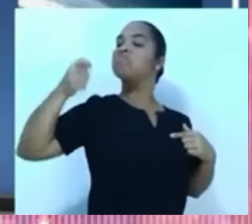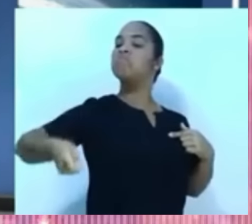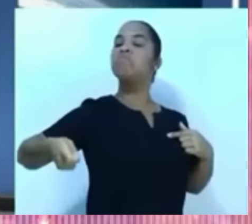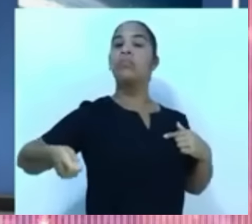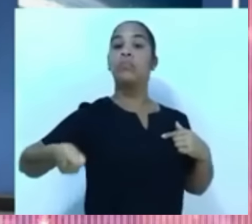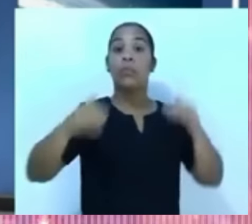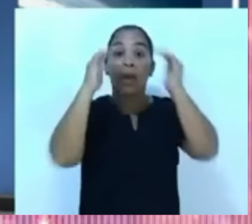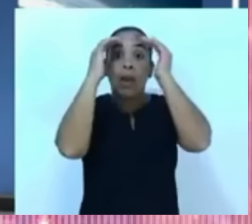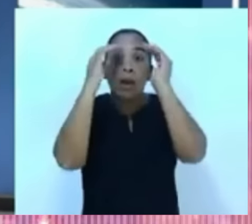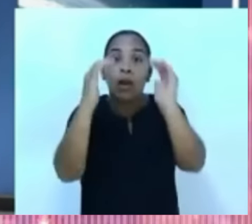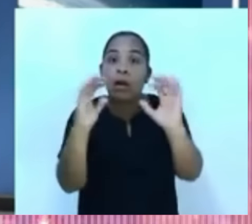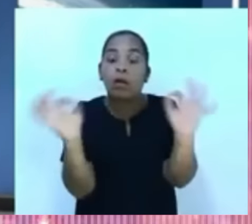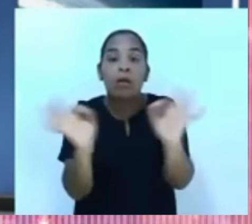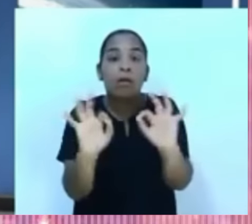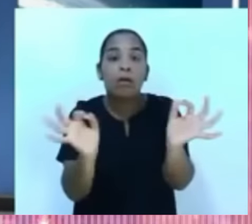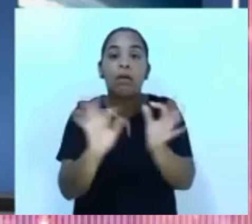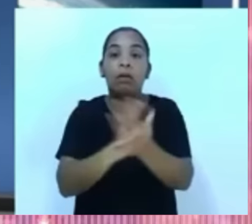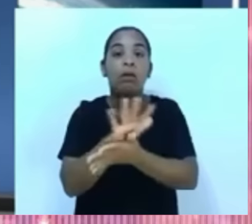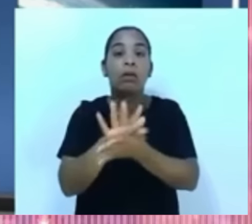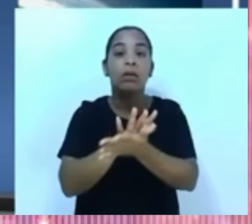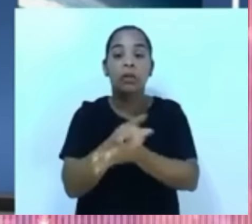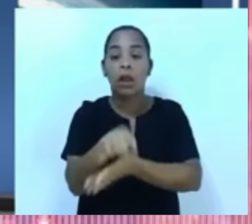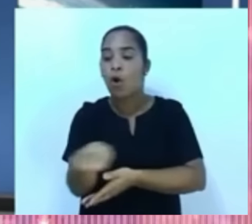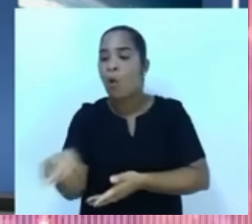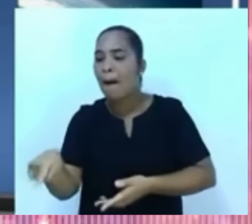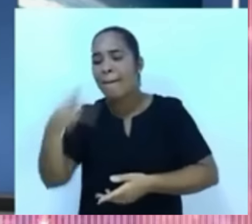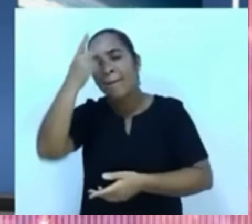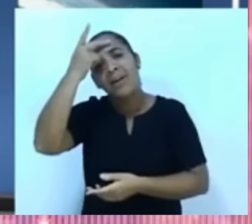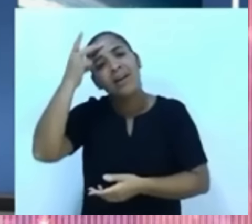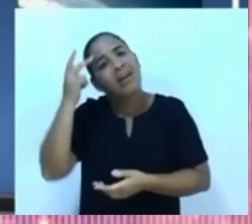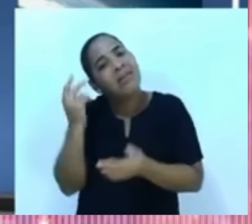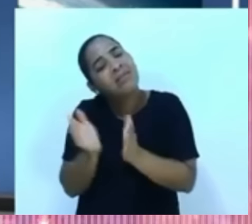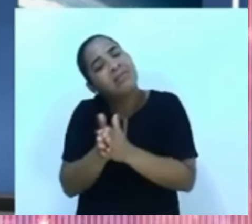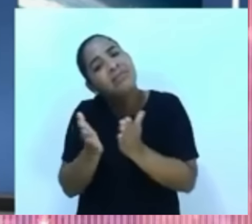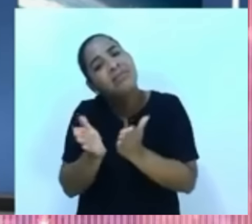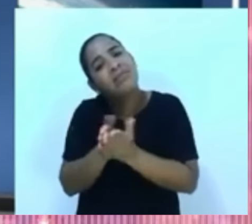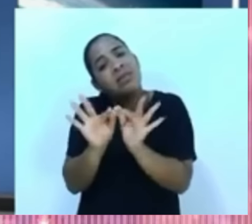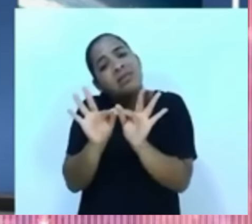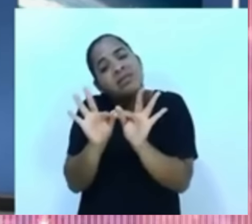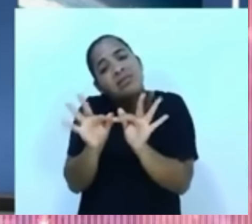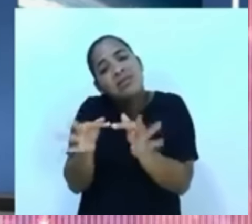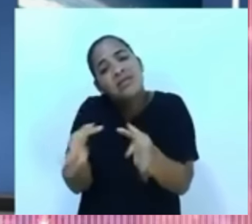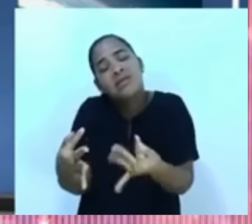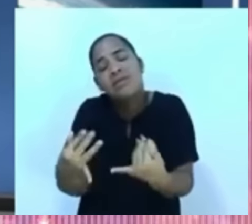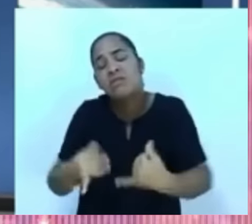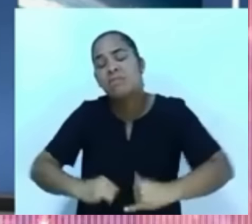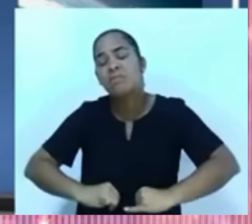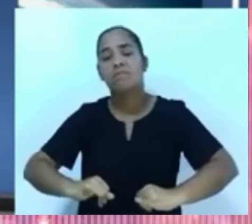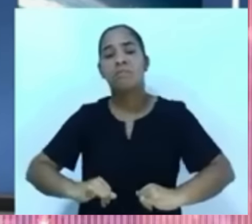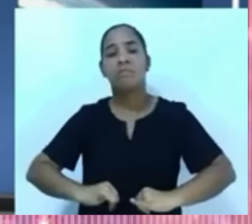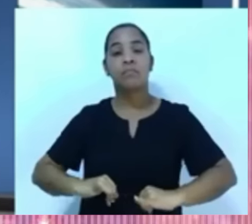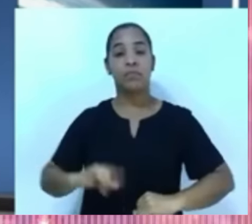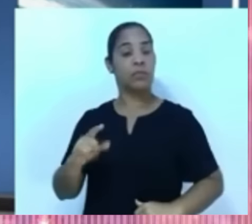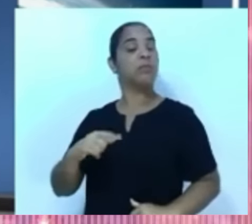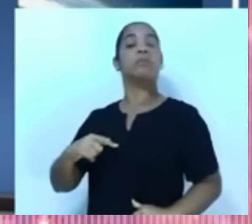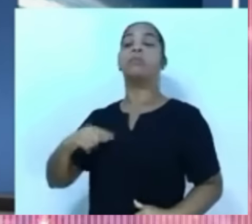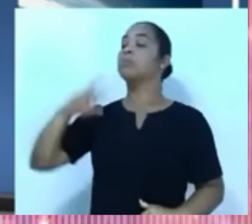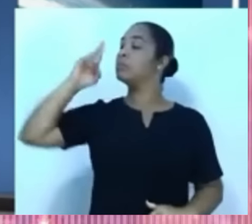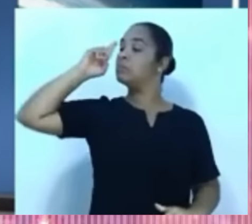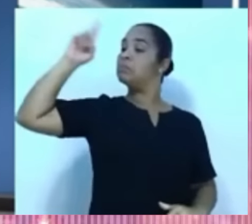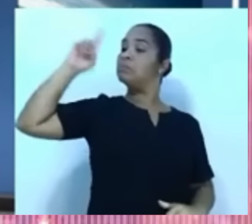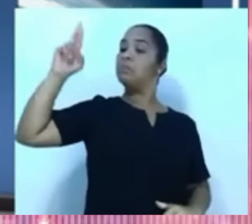aqueles que ainda se encontram nas paras úmidas da miséria somente porque sua voz não tem